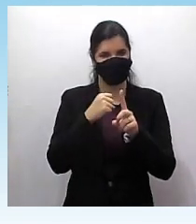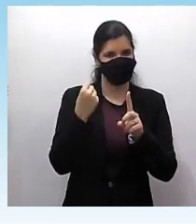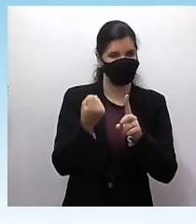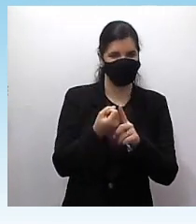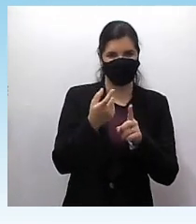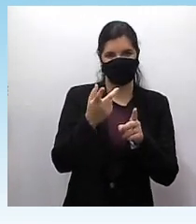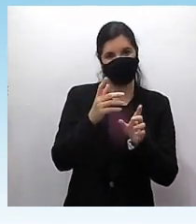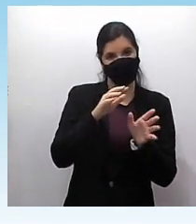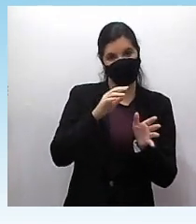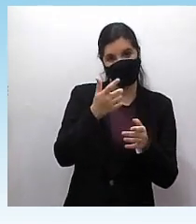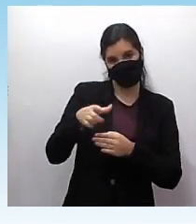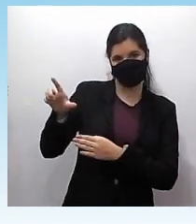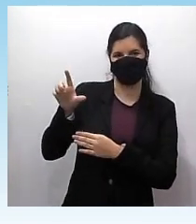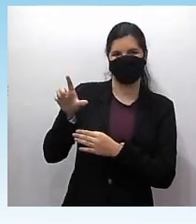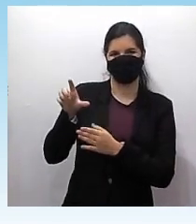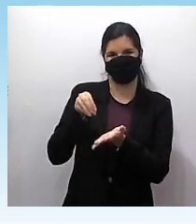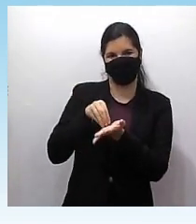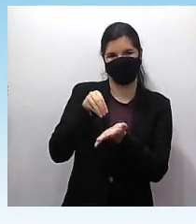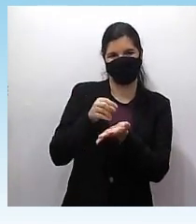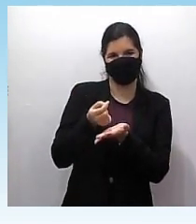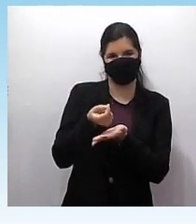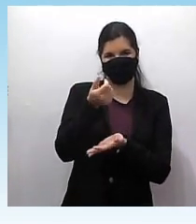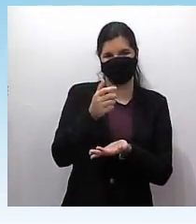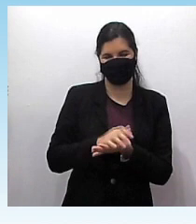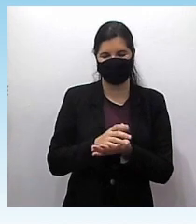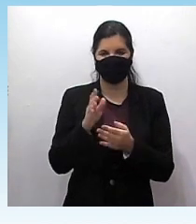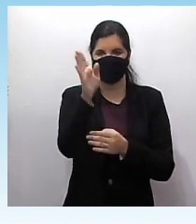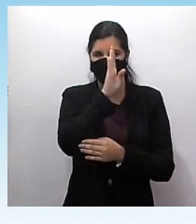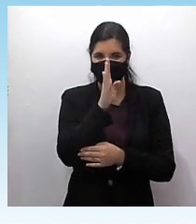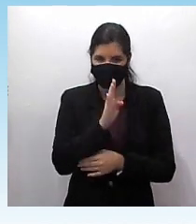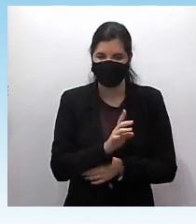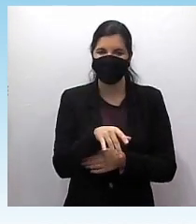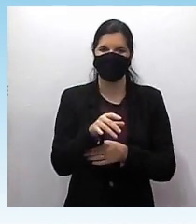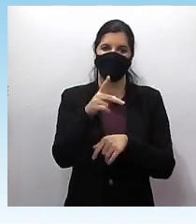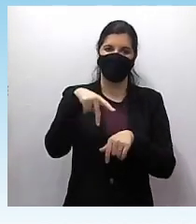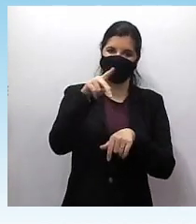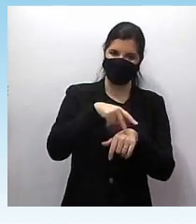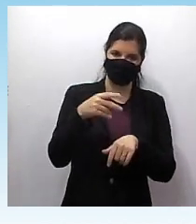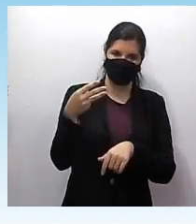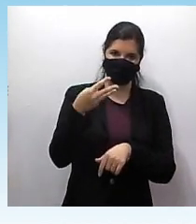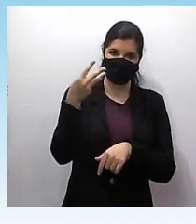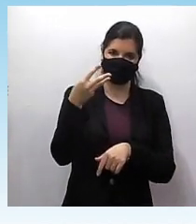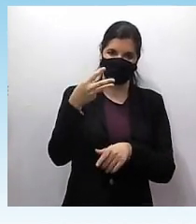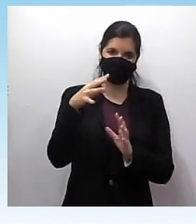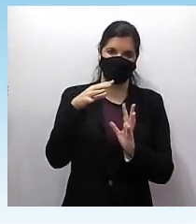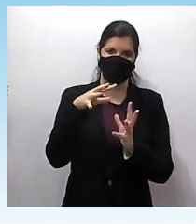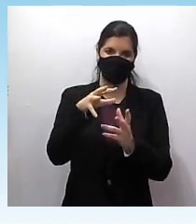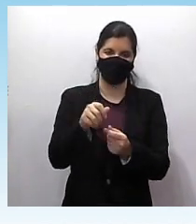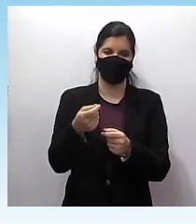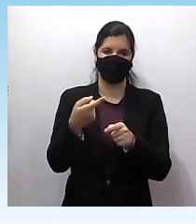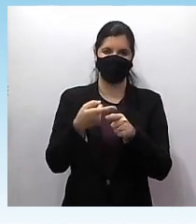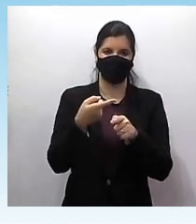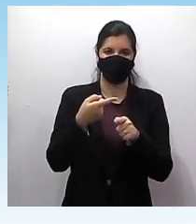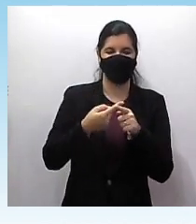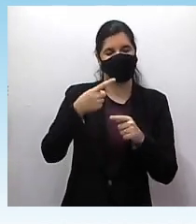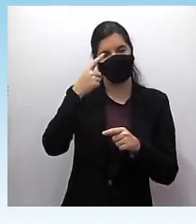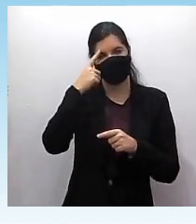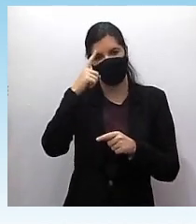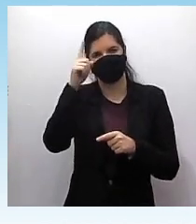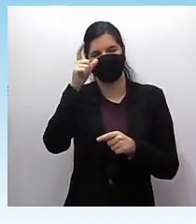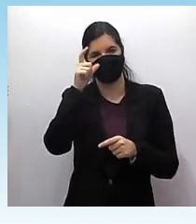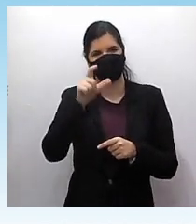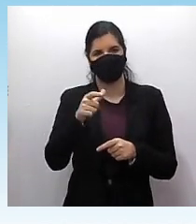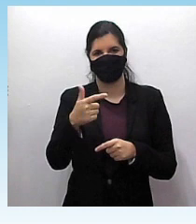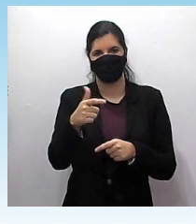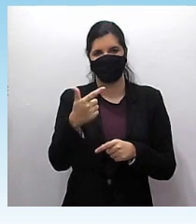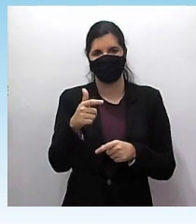resto. Então, o Brasil, por muito, era chamado de país de terceiro mundo, porque a nossa ideologia não interessava,